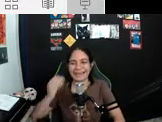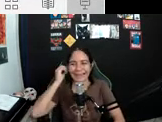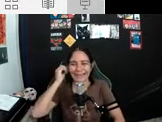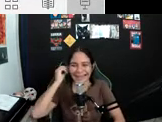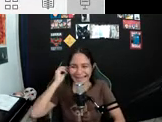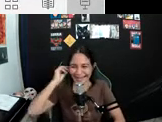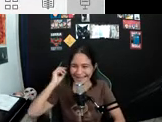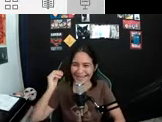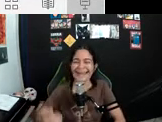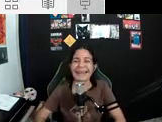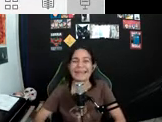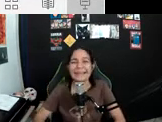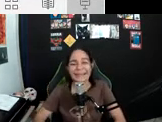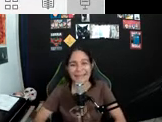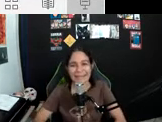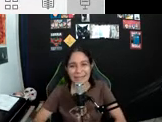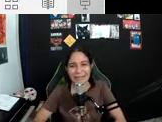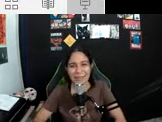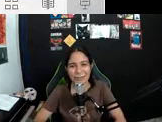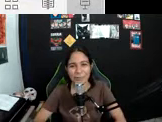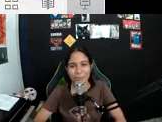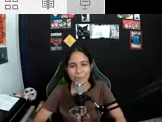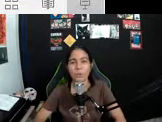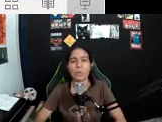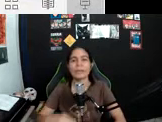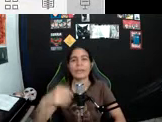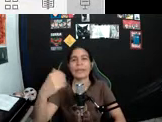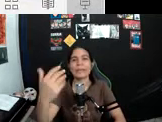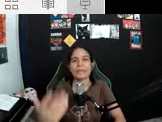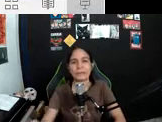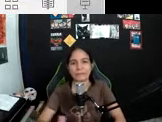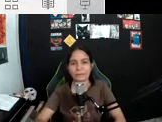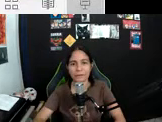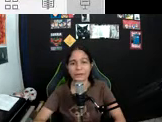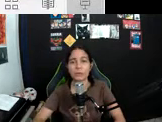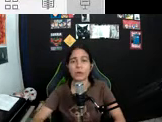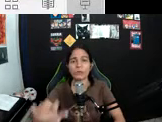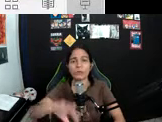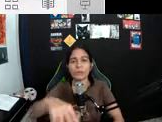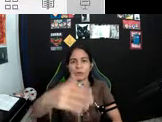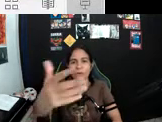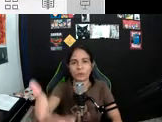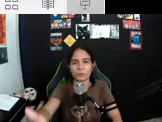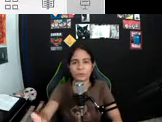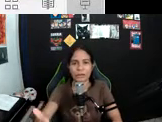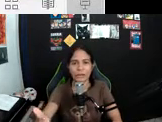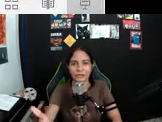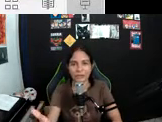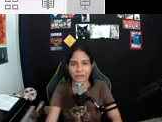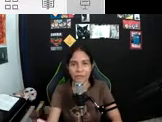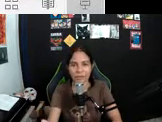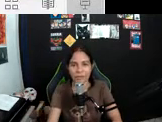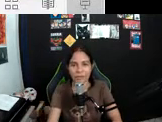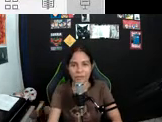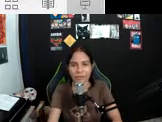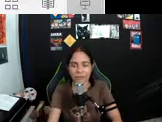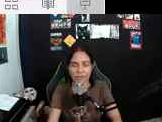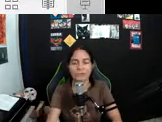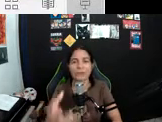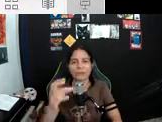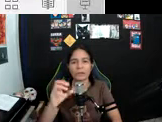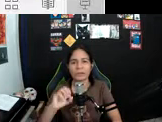assim? E aí, gente? O que é que a gente vivenciou? Lógico que não foram profissionais de enfermagem